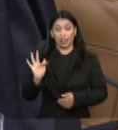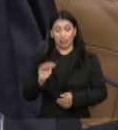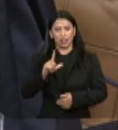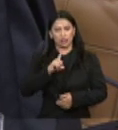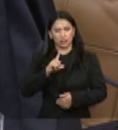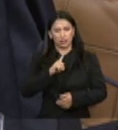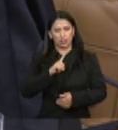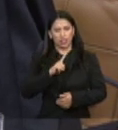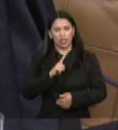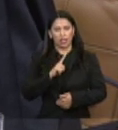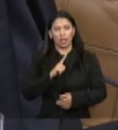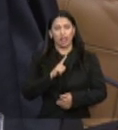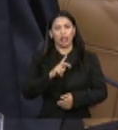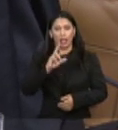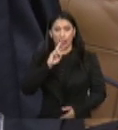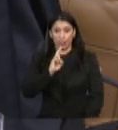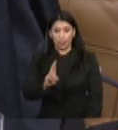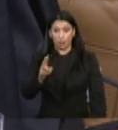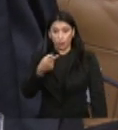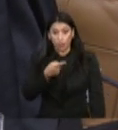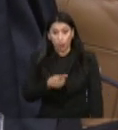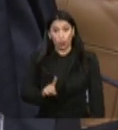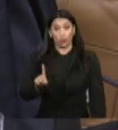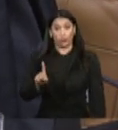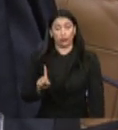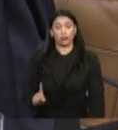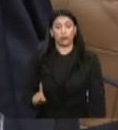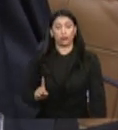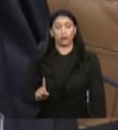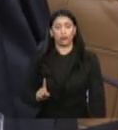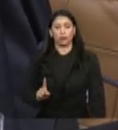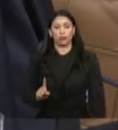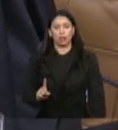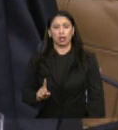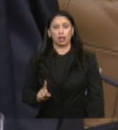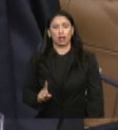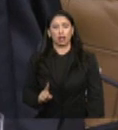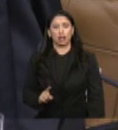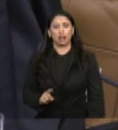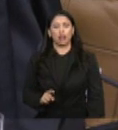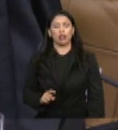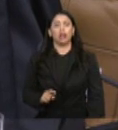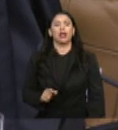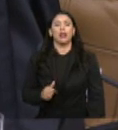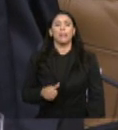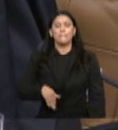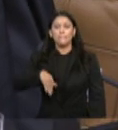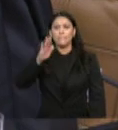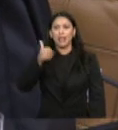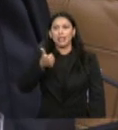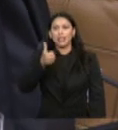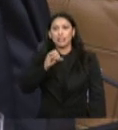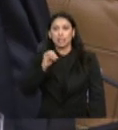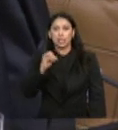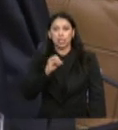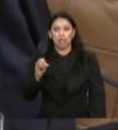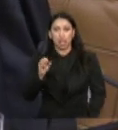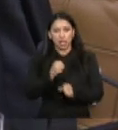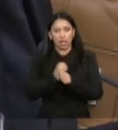vale dizer com vossa excelência anotou como a mais de um século defendeu o Rui Barbosa